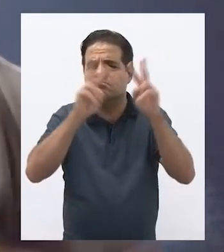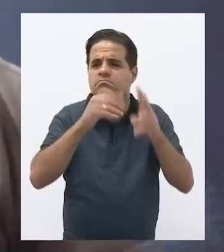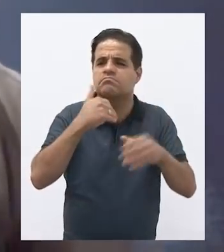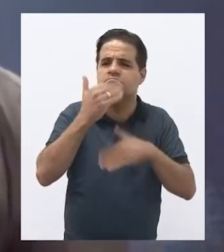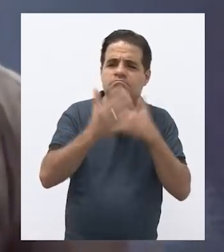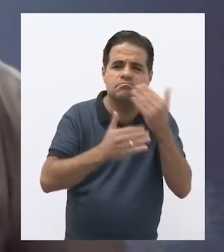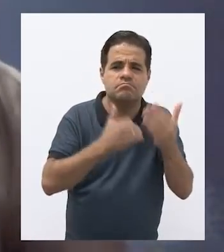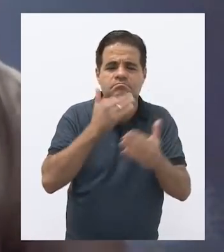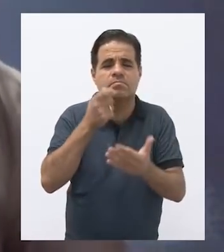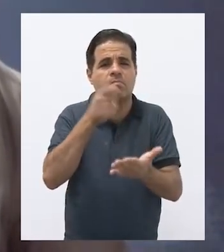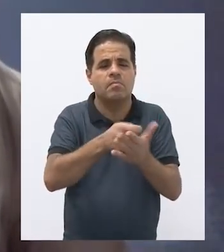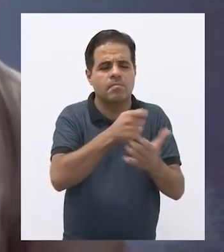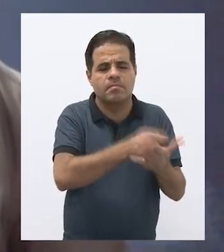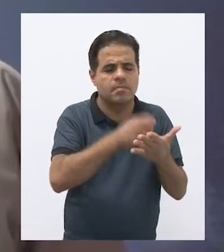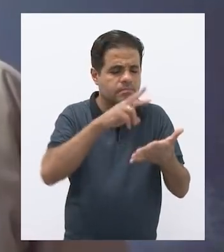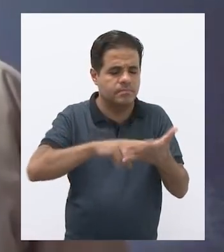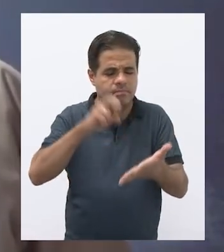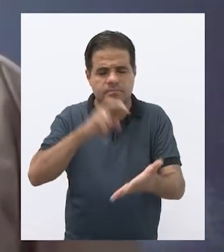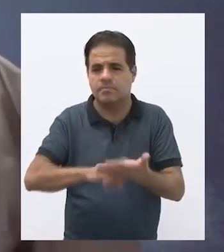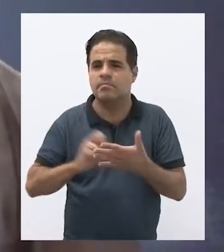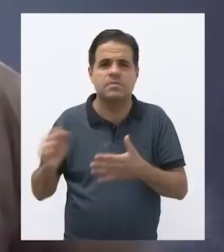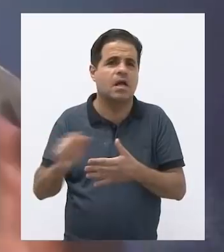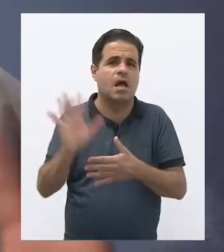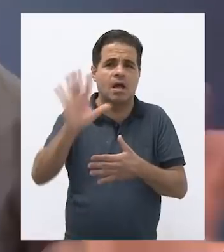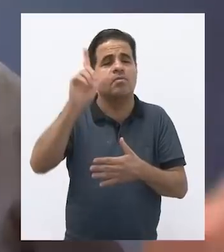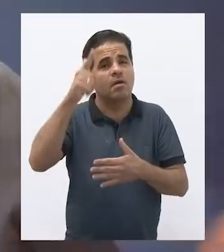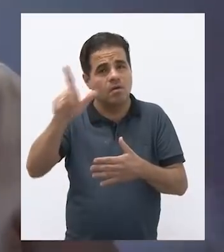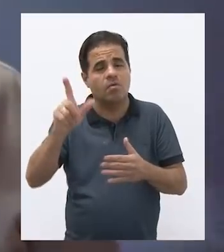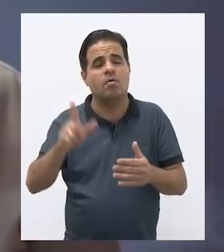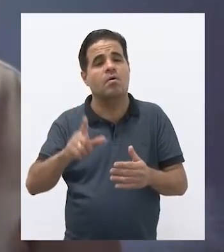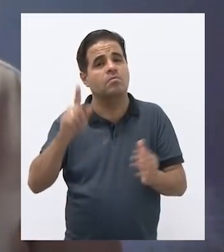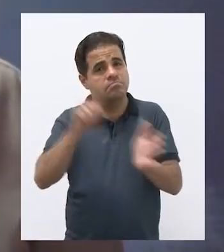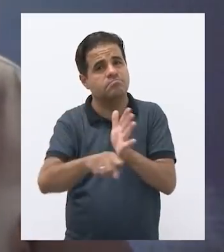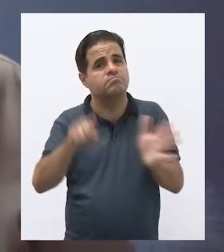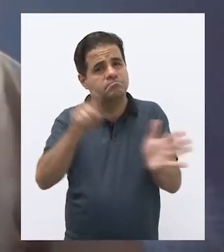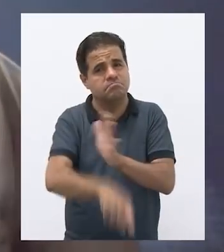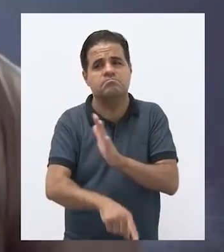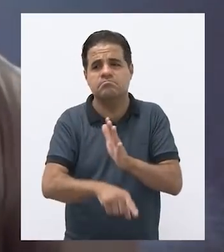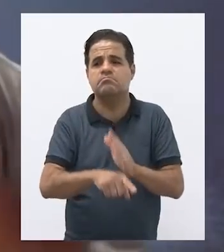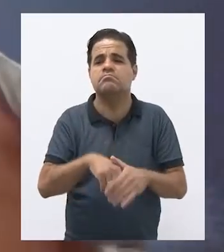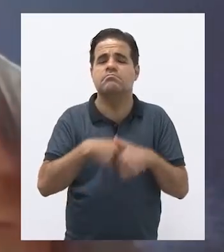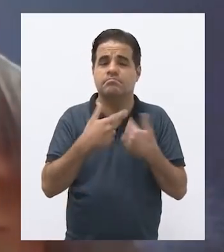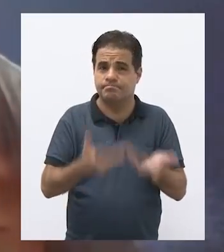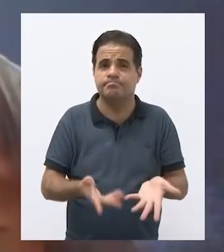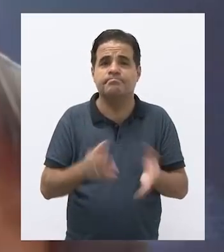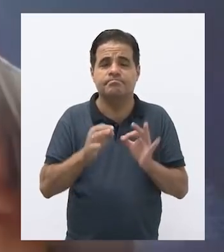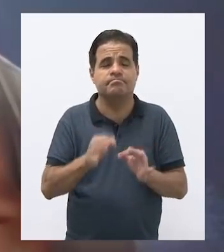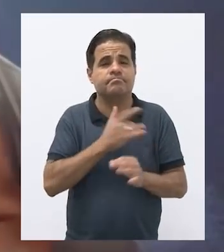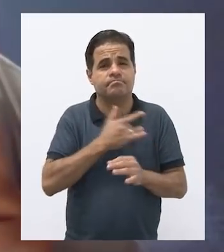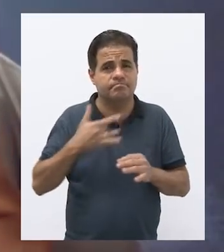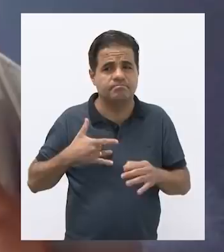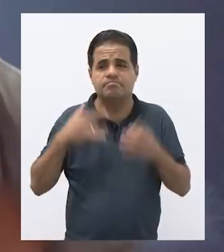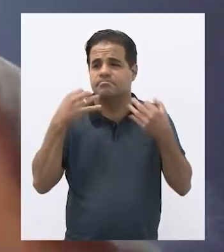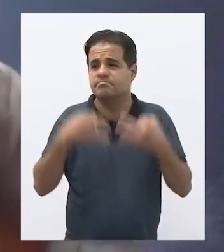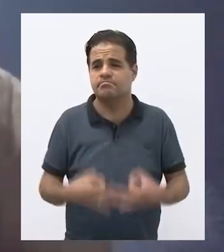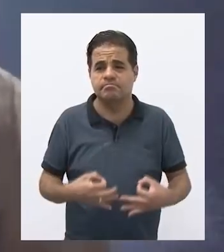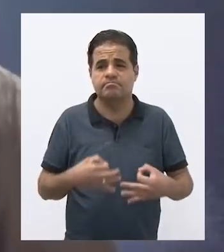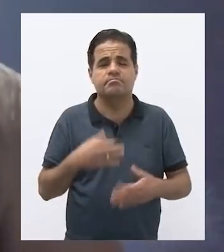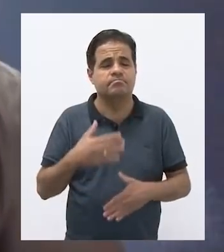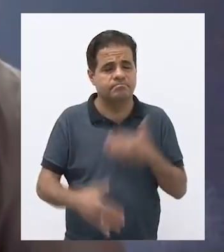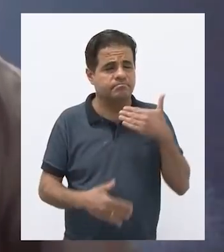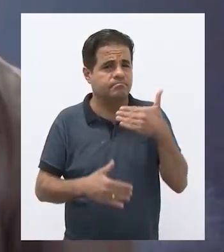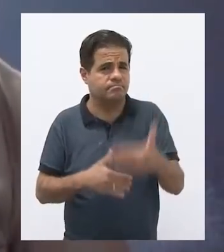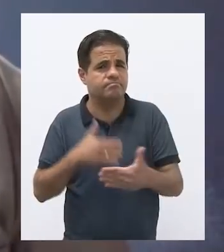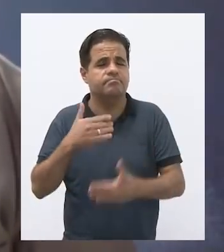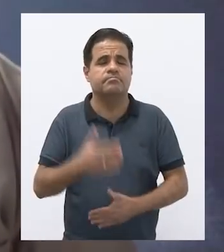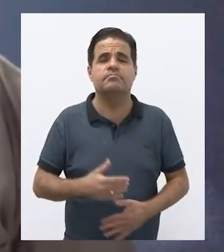motoristas, cobrando taxas altas e etc. Este é um outro questionamento e que é absolutamente saudável na medida